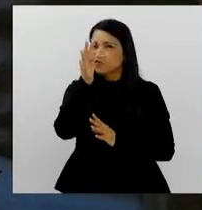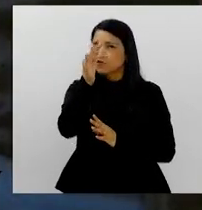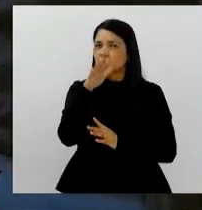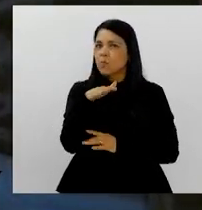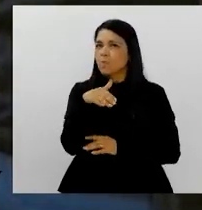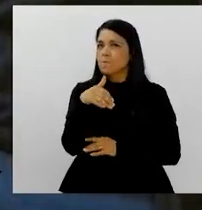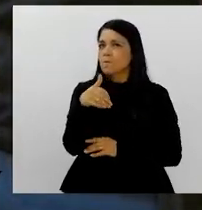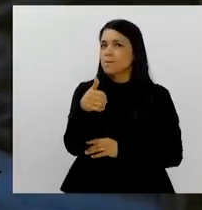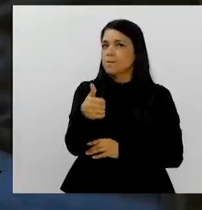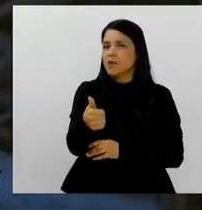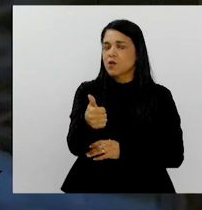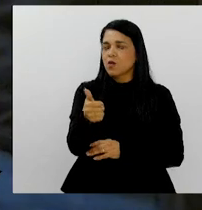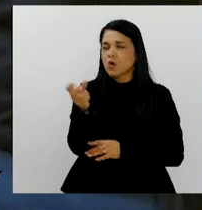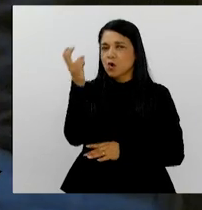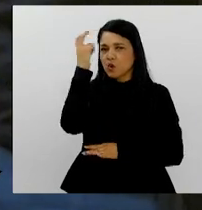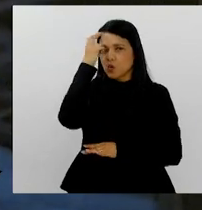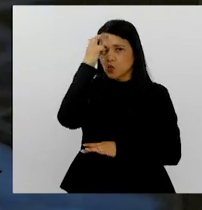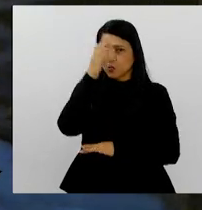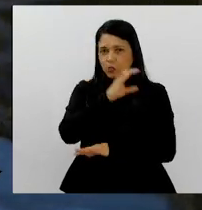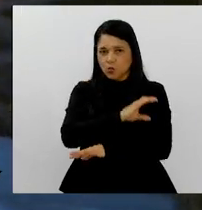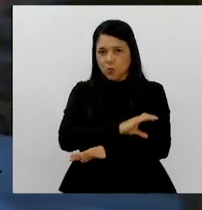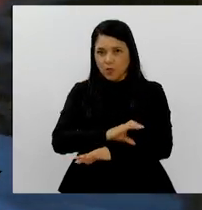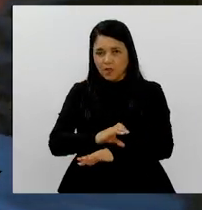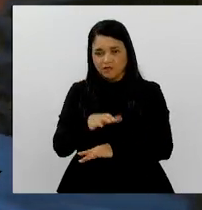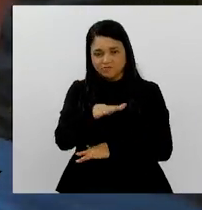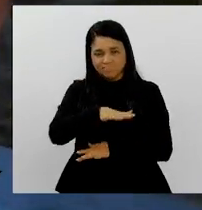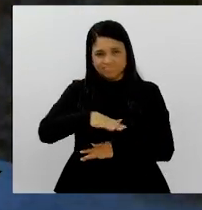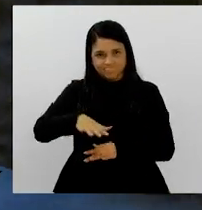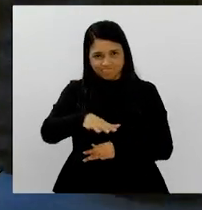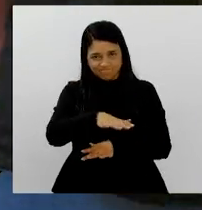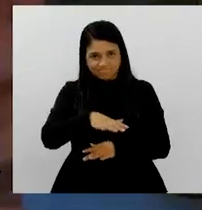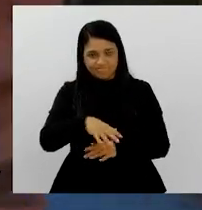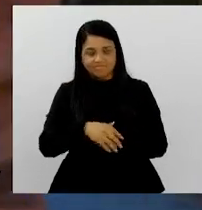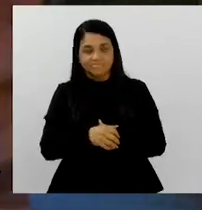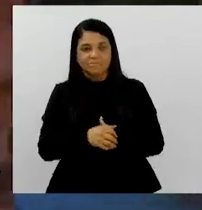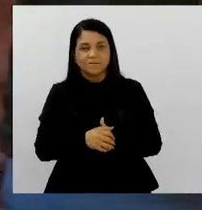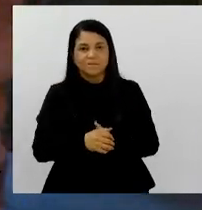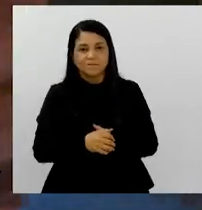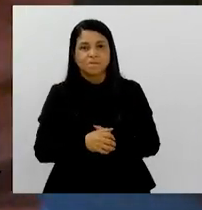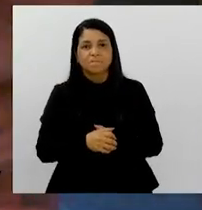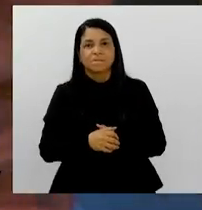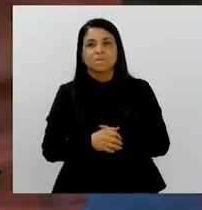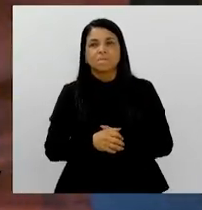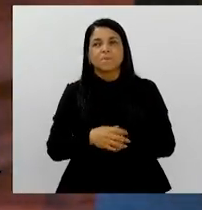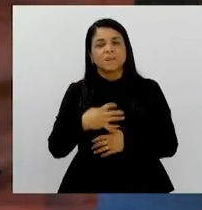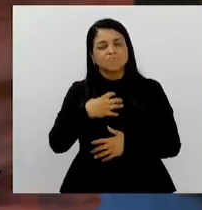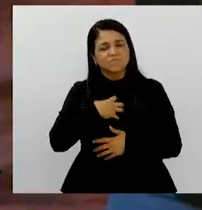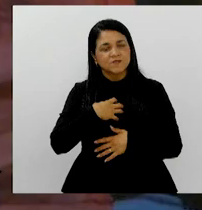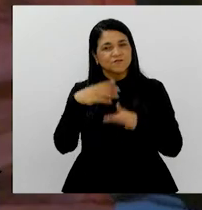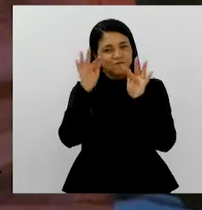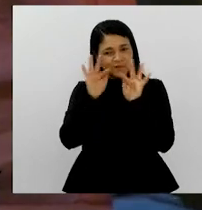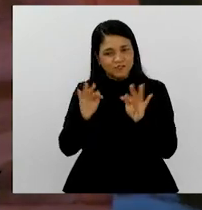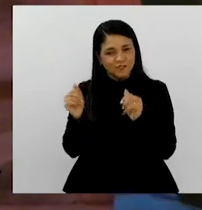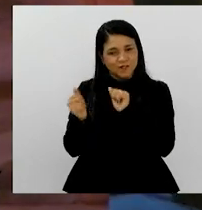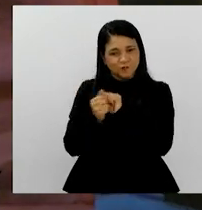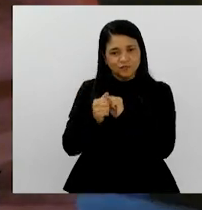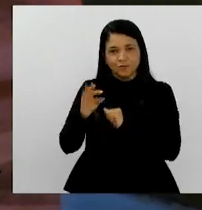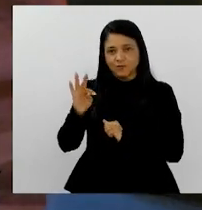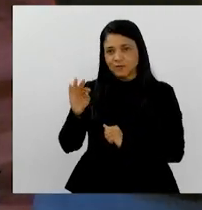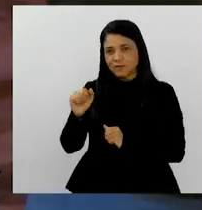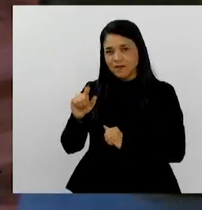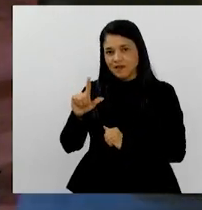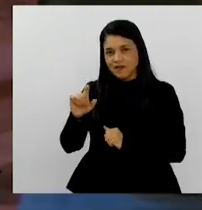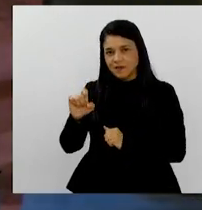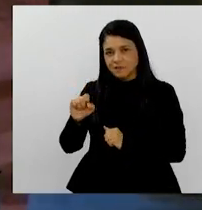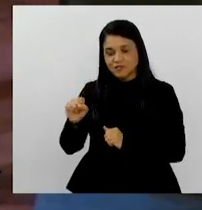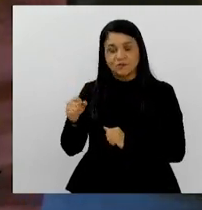ainda surpreendente no campo do nosso fazer cultural. Feliz de estar aqui com Thales, que é presidente do